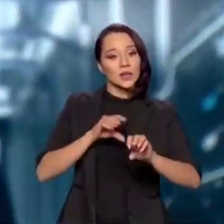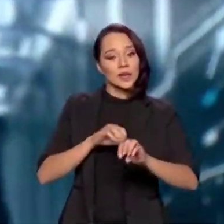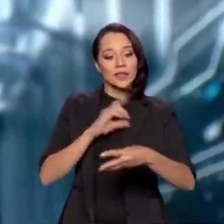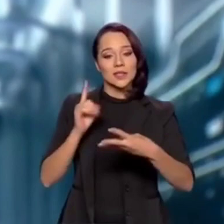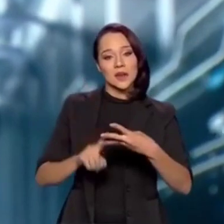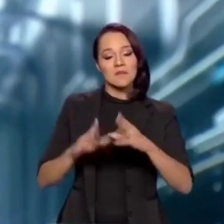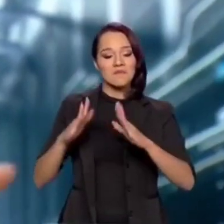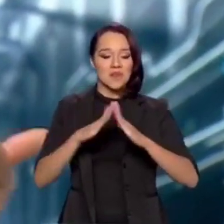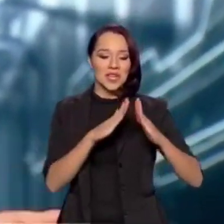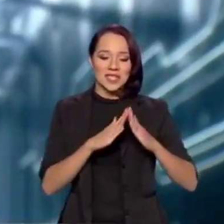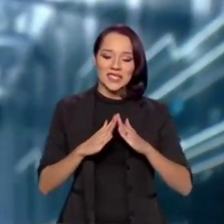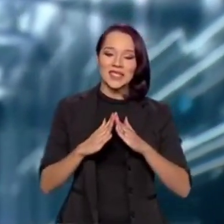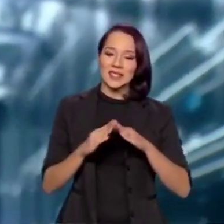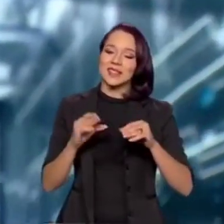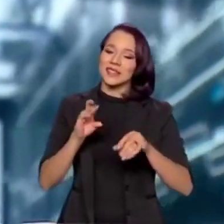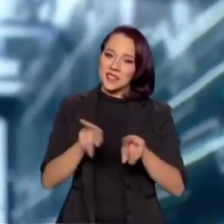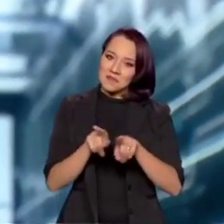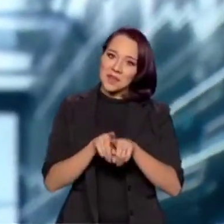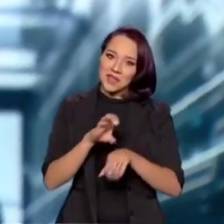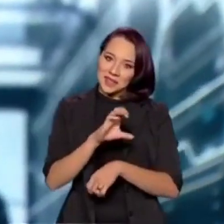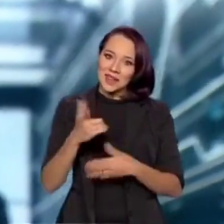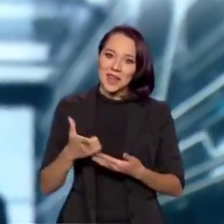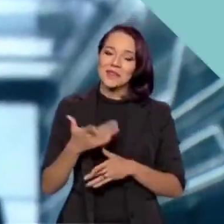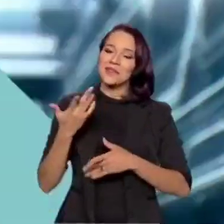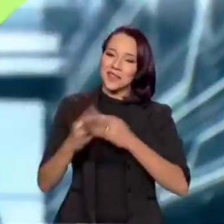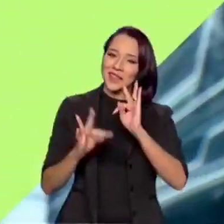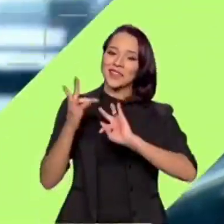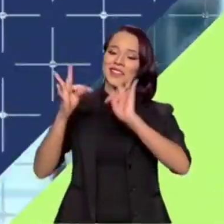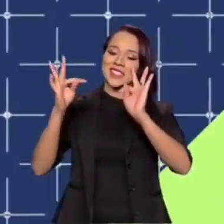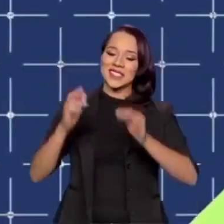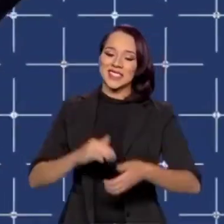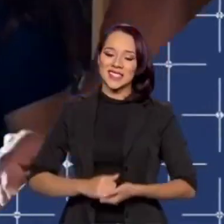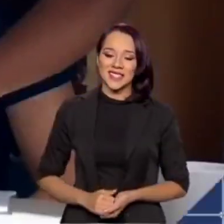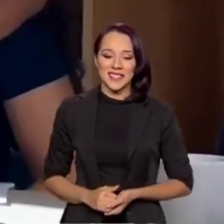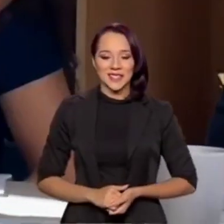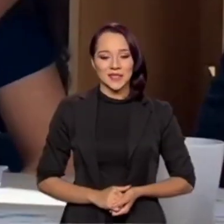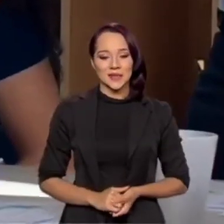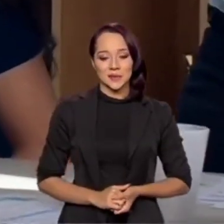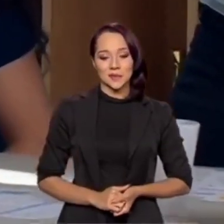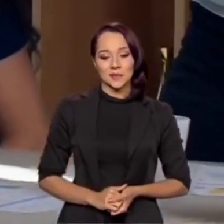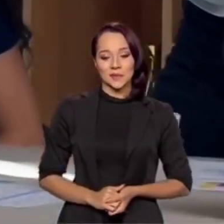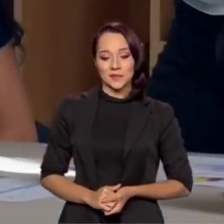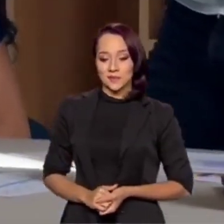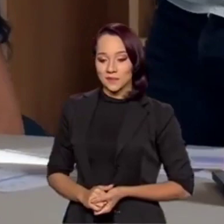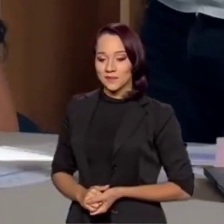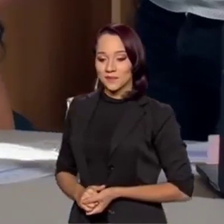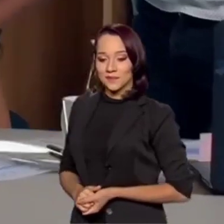educação, moradia e, claro, né, gente, tecnologia.